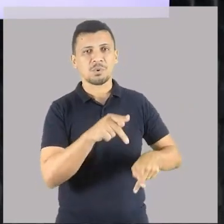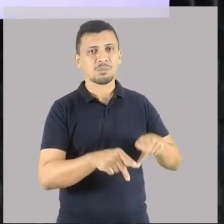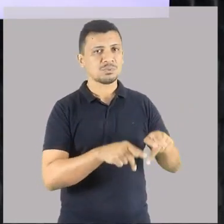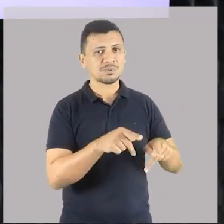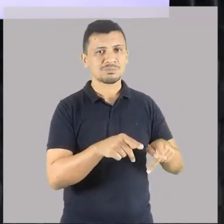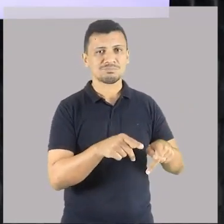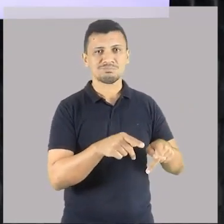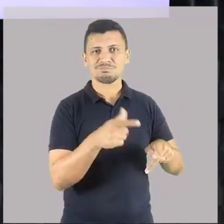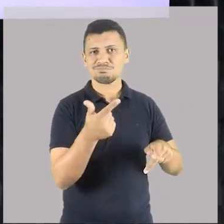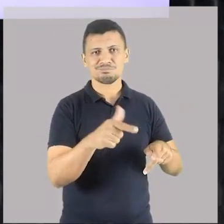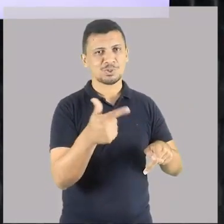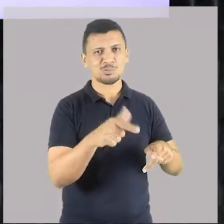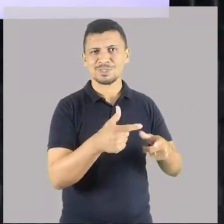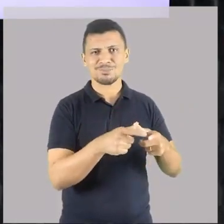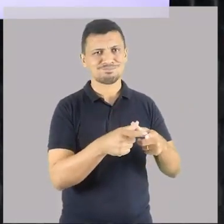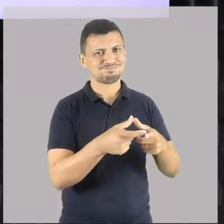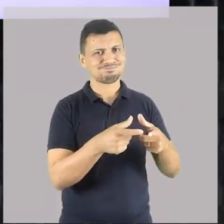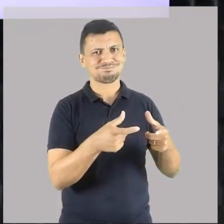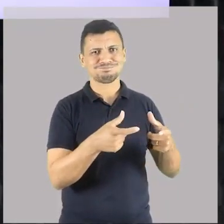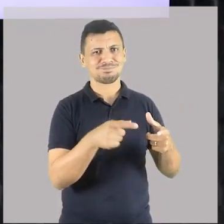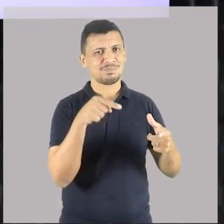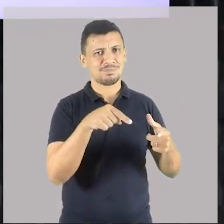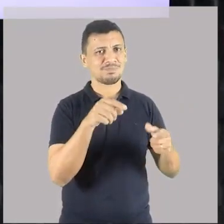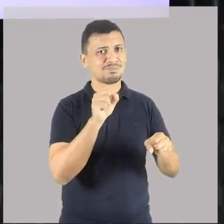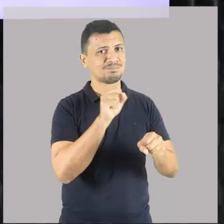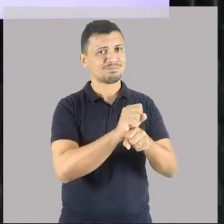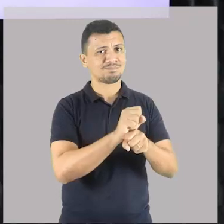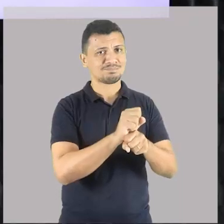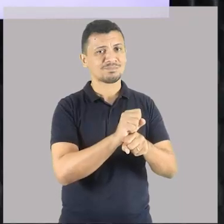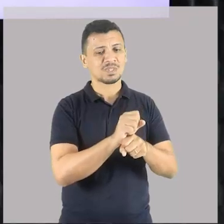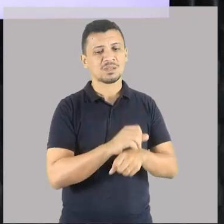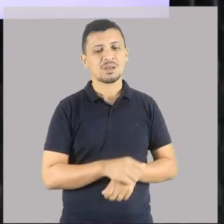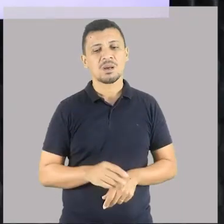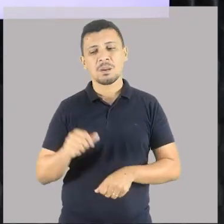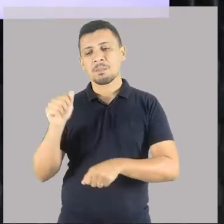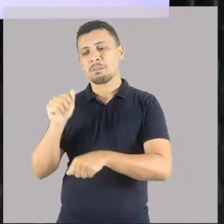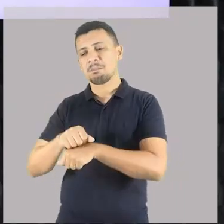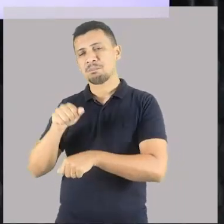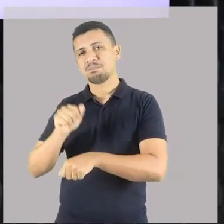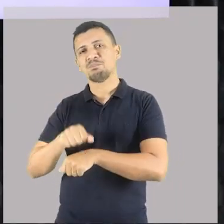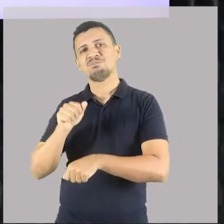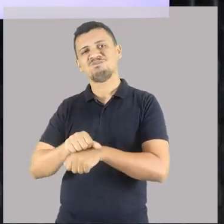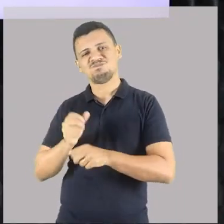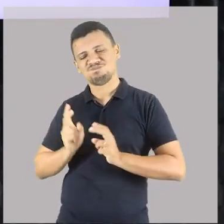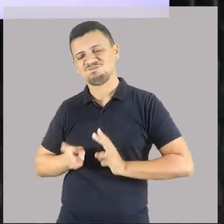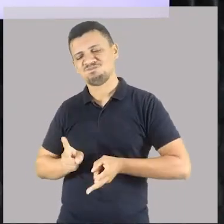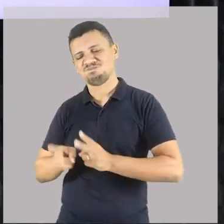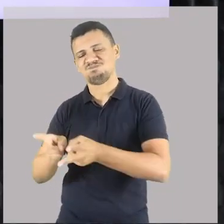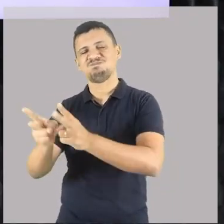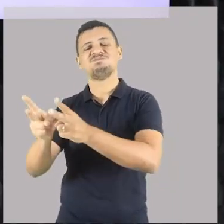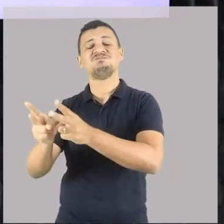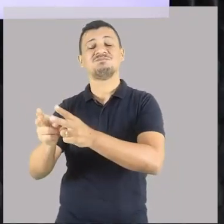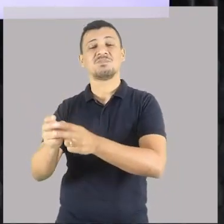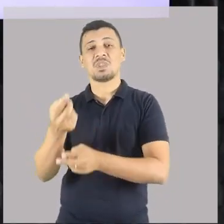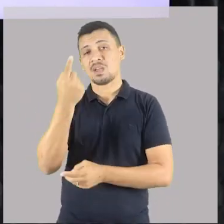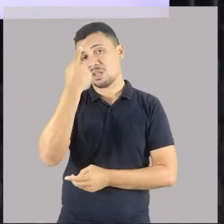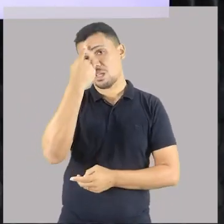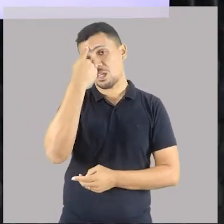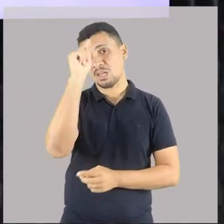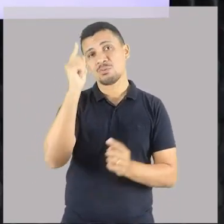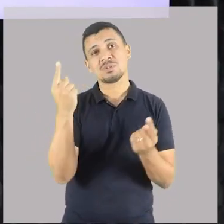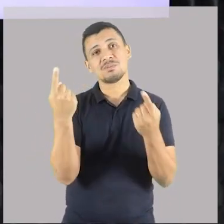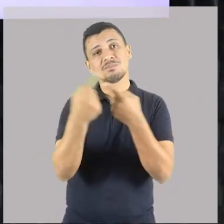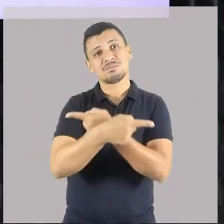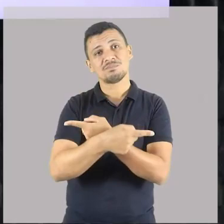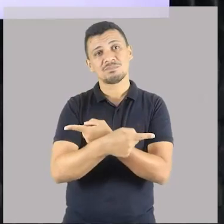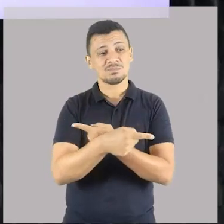tenha crescido, certo? Quer dizer, estabilizou, certo? Os pobres continuam mais pobres. Então, eu tenho ideias contrastantes, porque